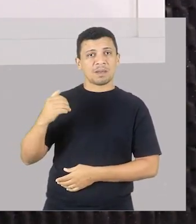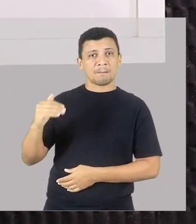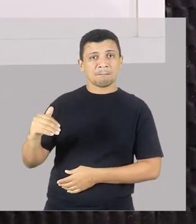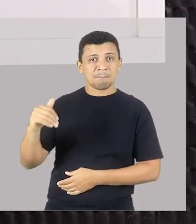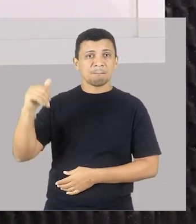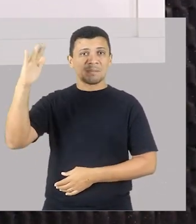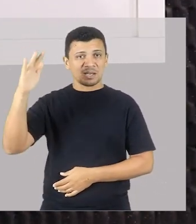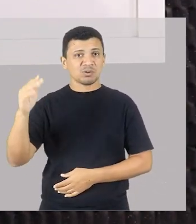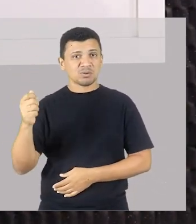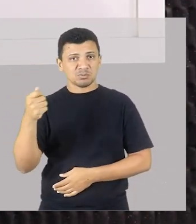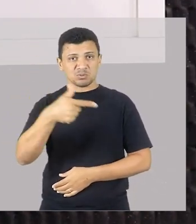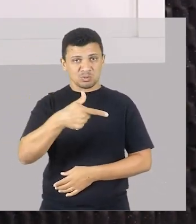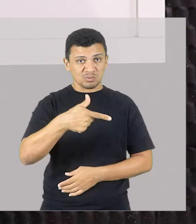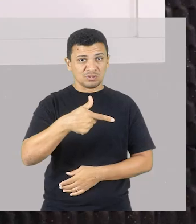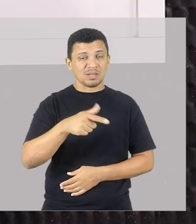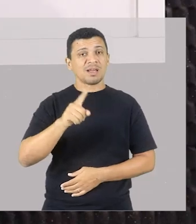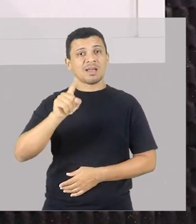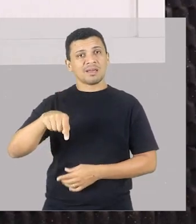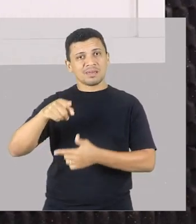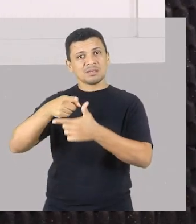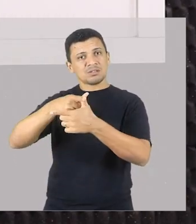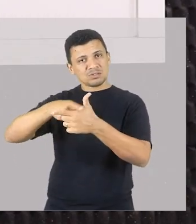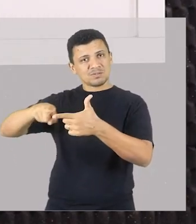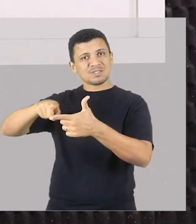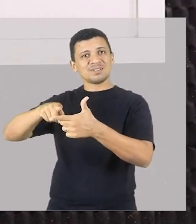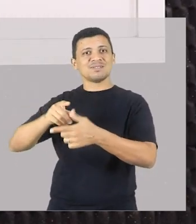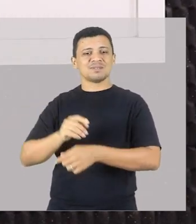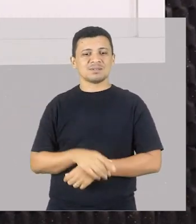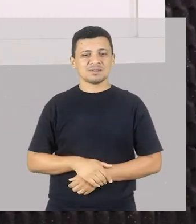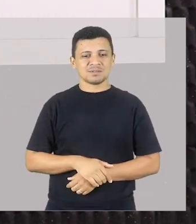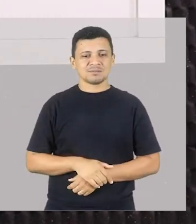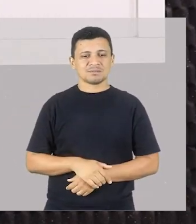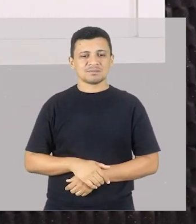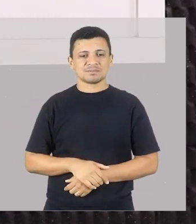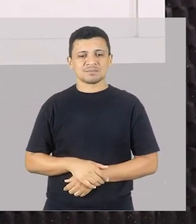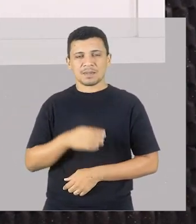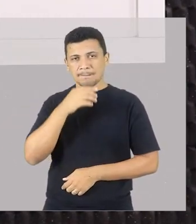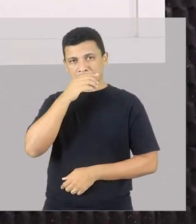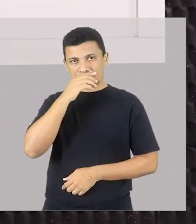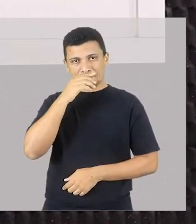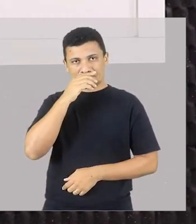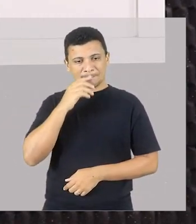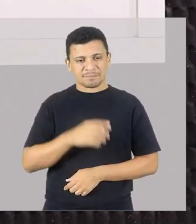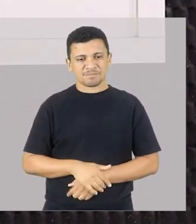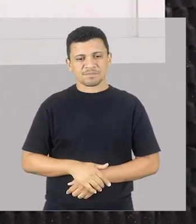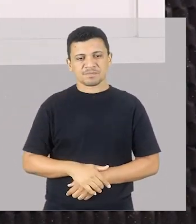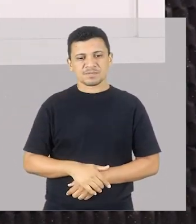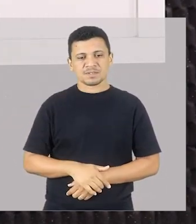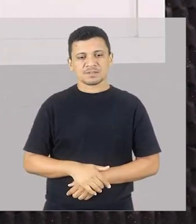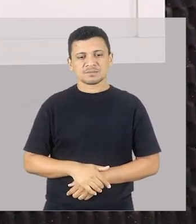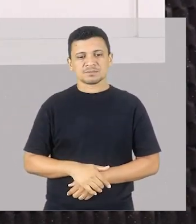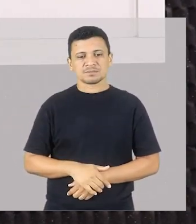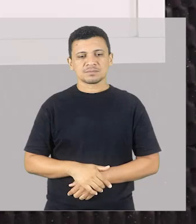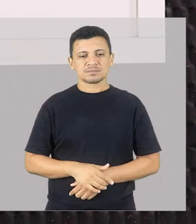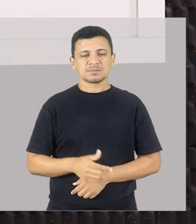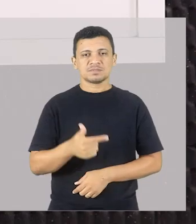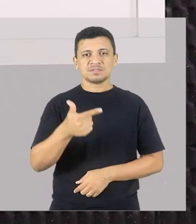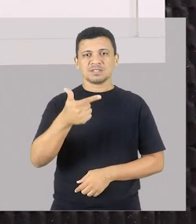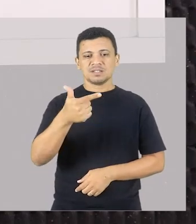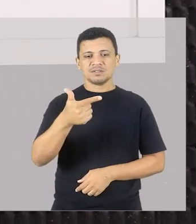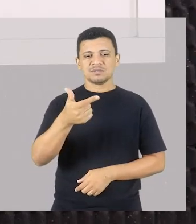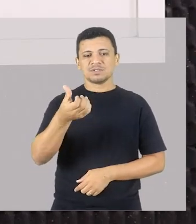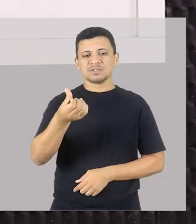vezes ele é maior do que um outro, é uma divisão. Então perceba que o 26 aqui, turminha, ele apareceu 4 vezes, eu posso botar